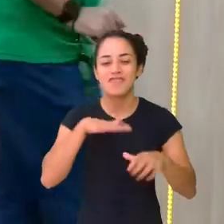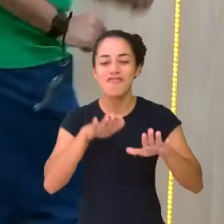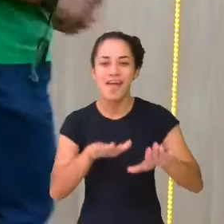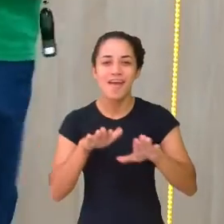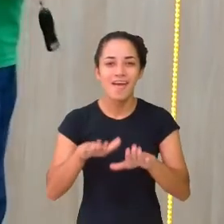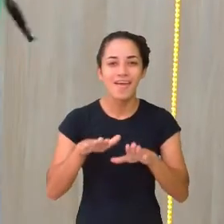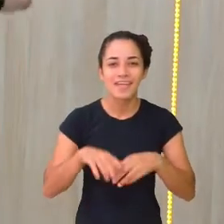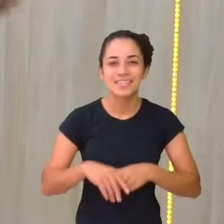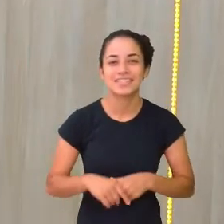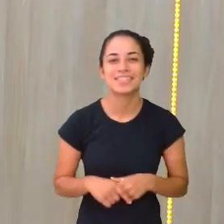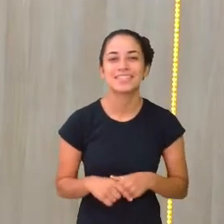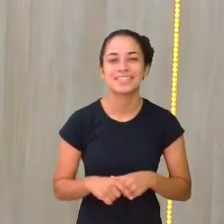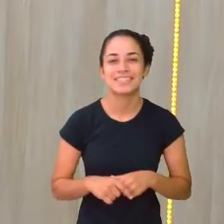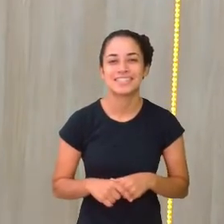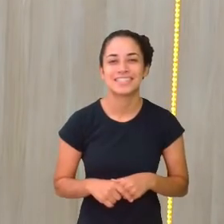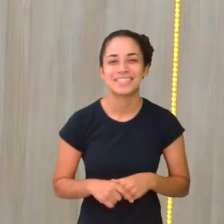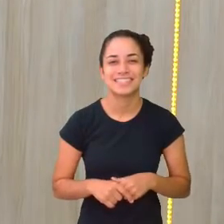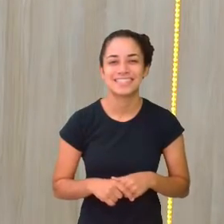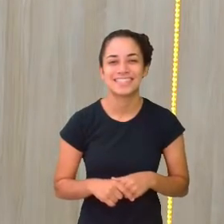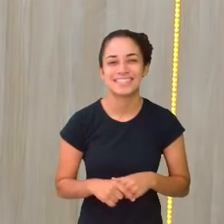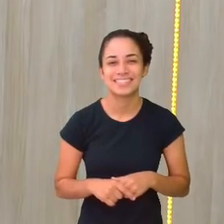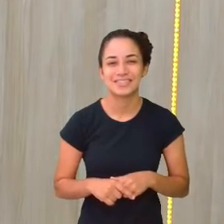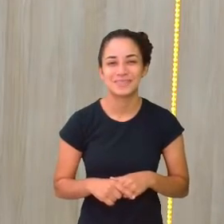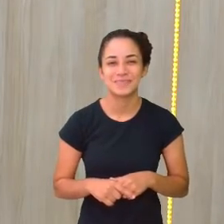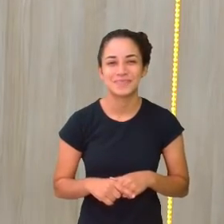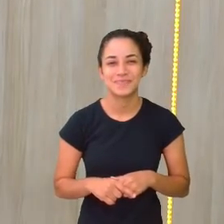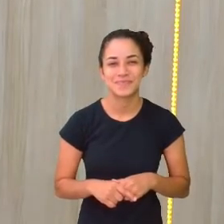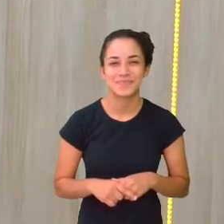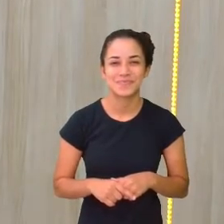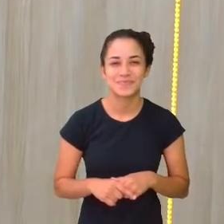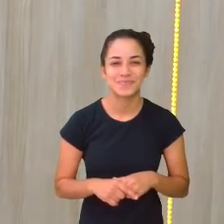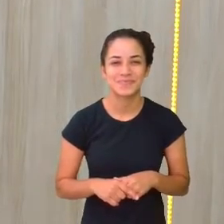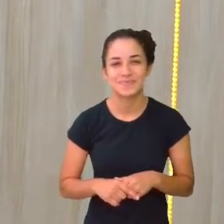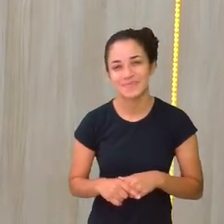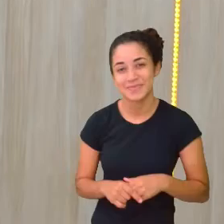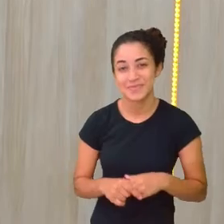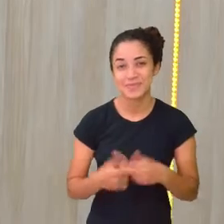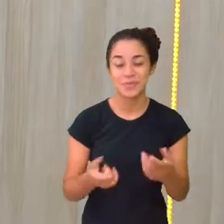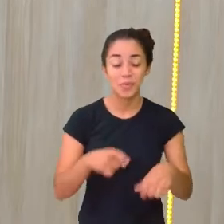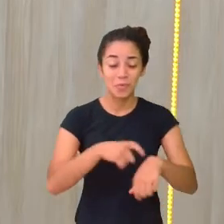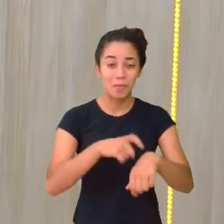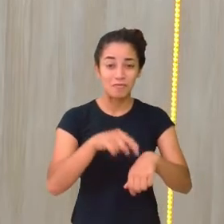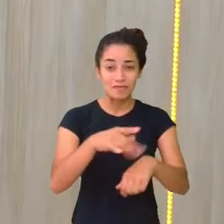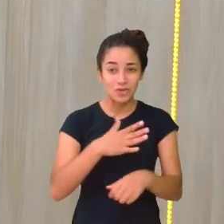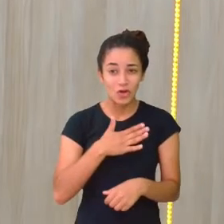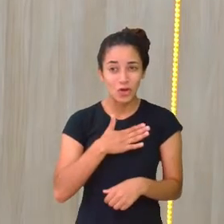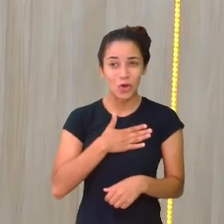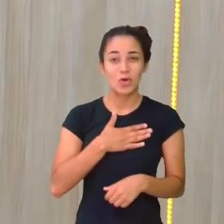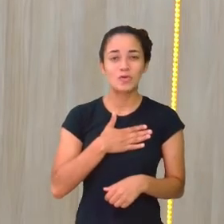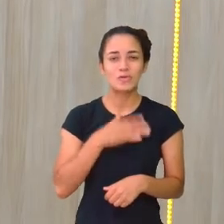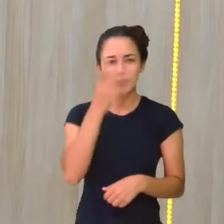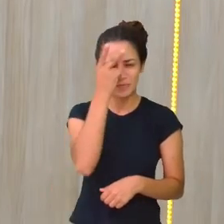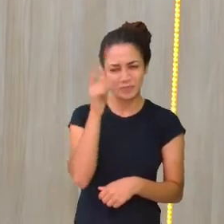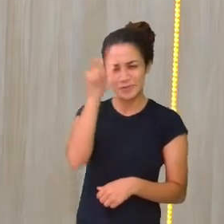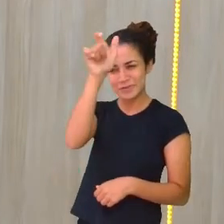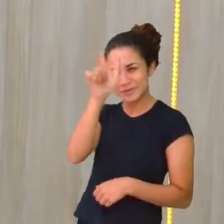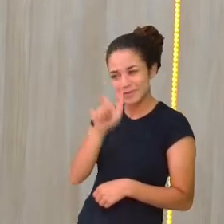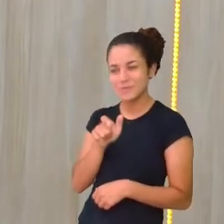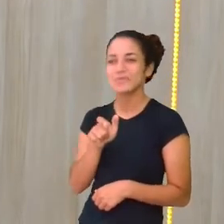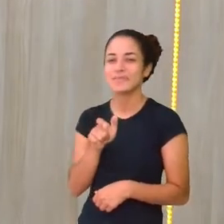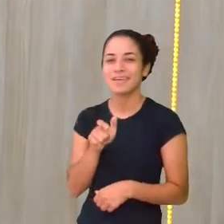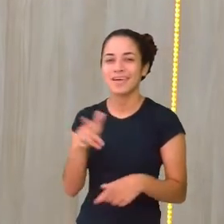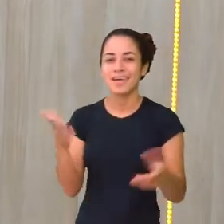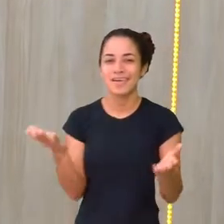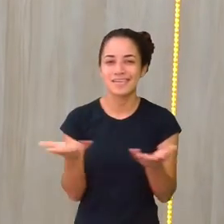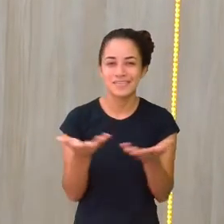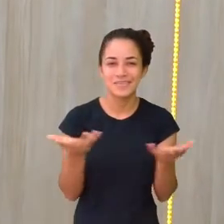esquema aqui, ó. Vamos para onde você gosta de alguém. Aqui, ó, gostem posicionando a câmera